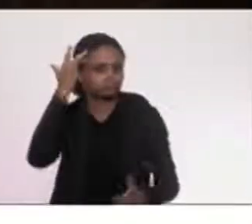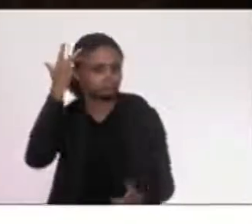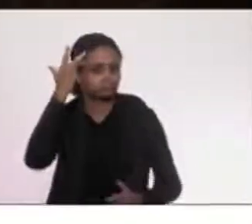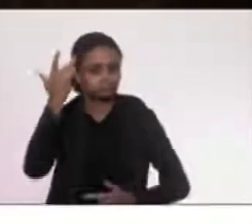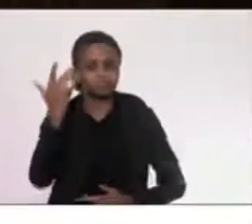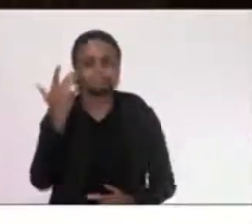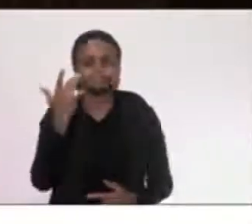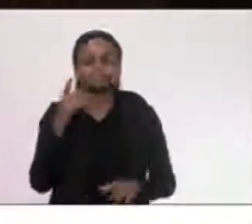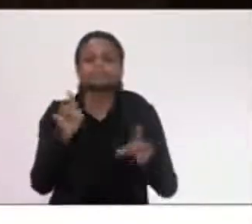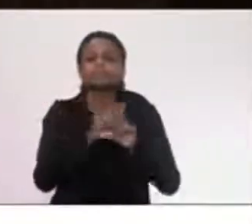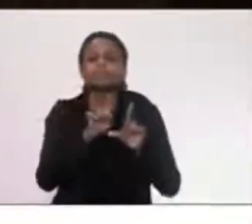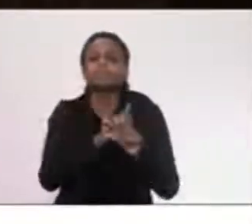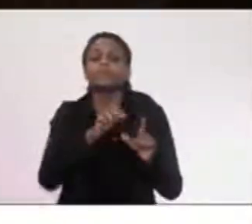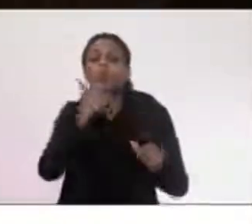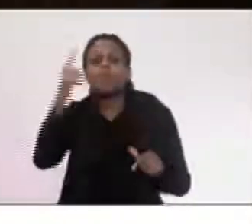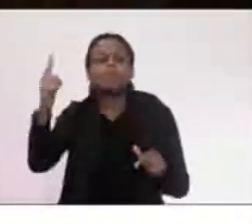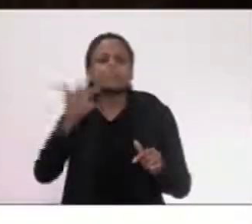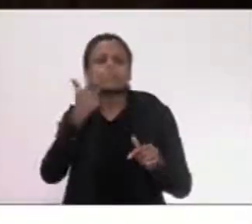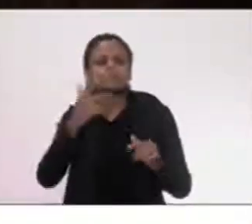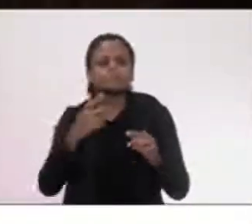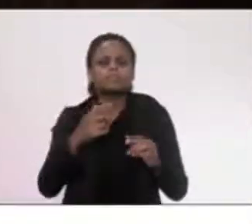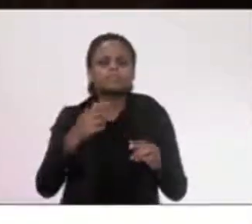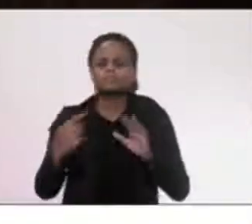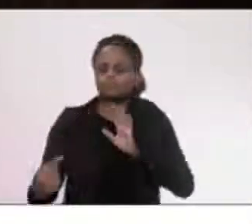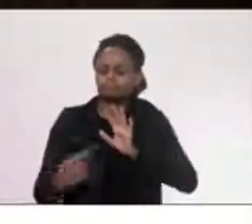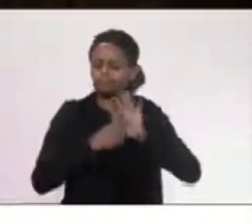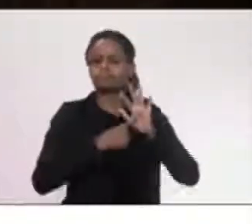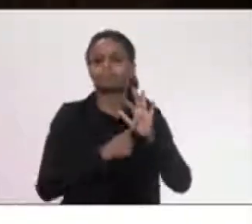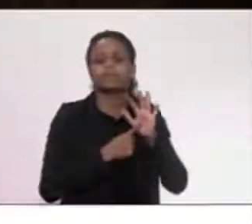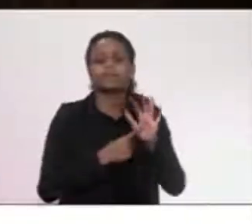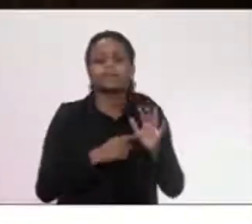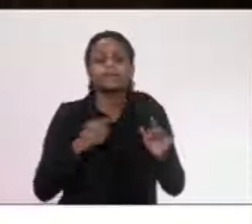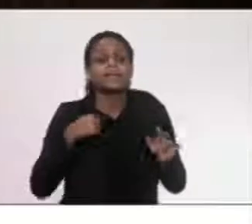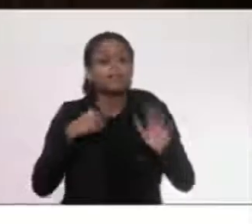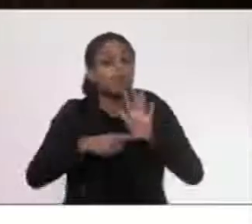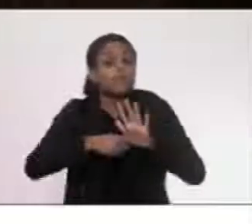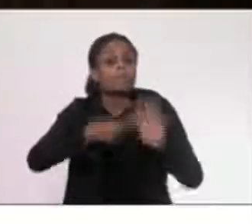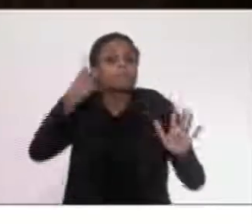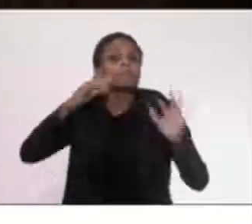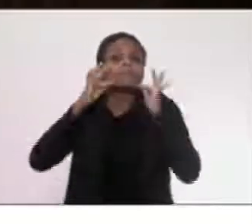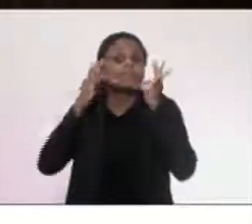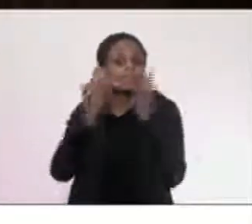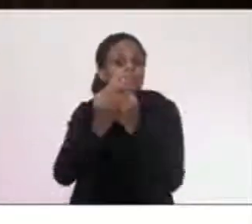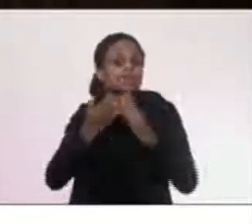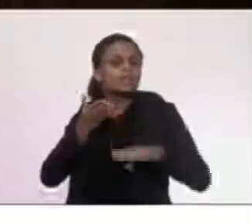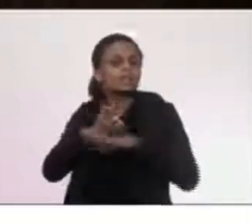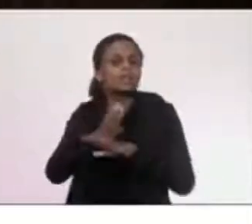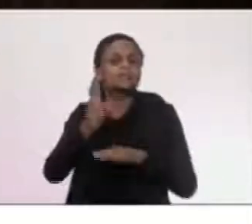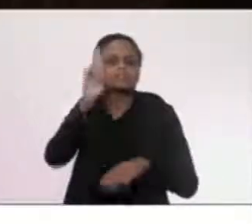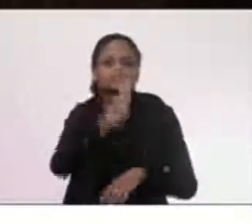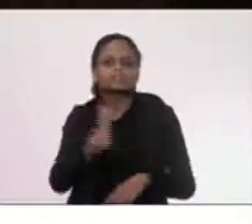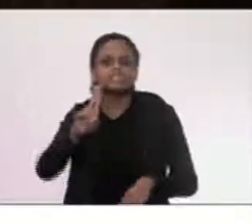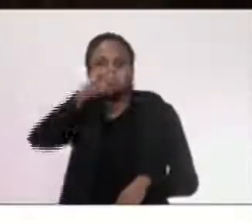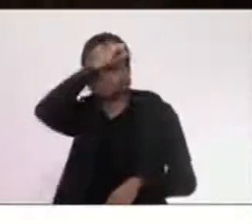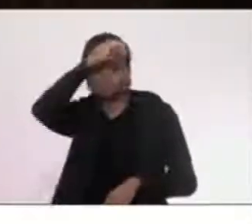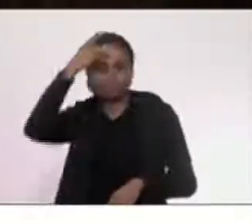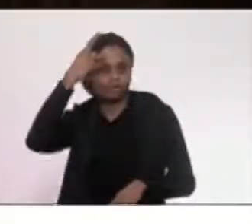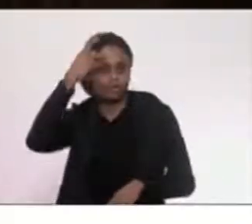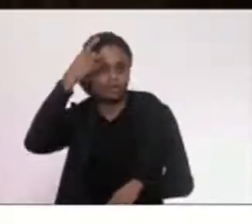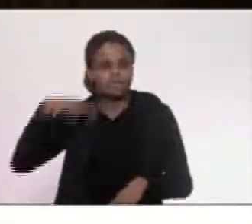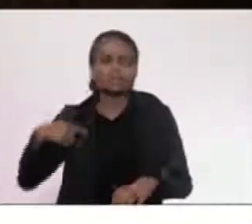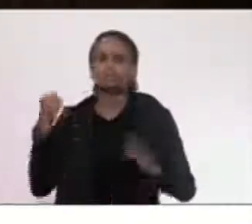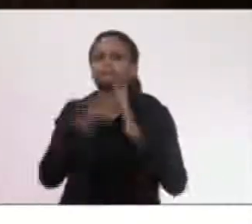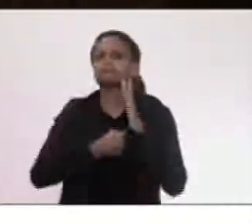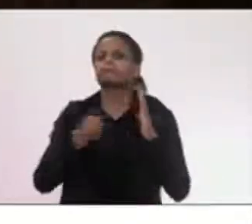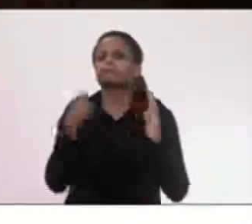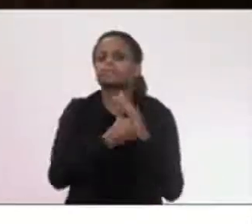mexe comigo particularmente. Sou a primeira da minha família a entrar numa universidade pública e vou lutar